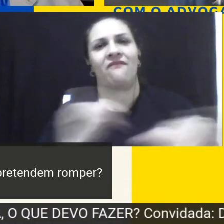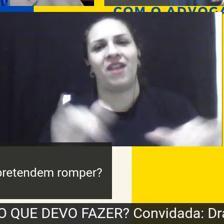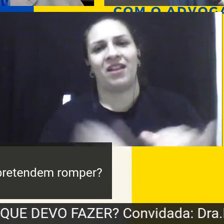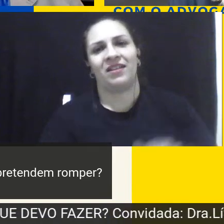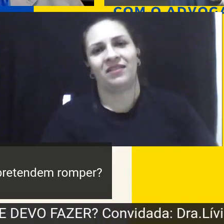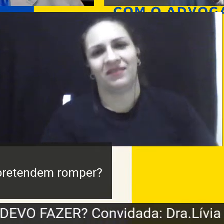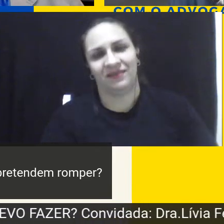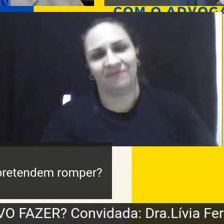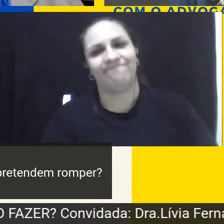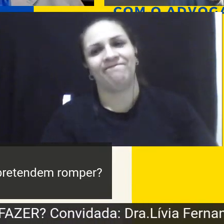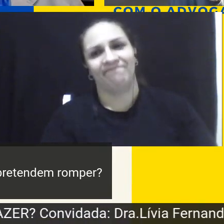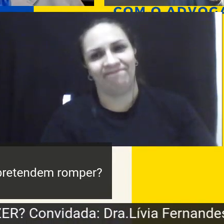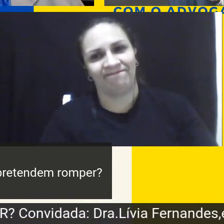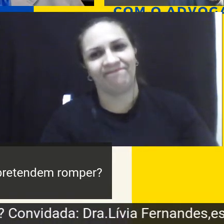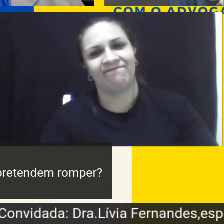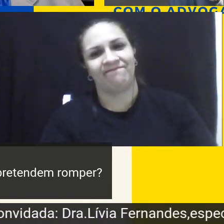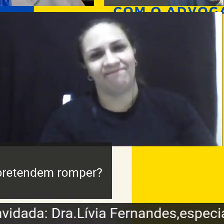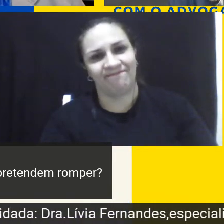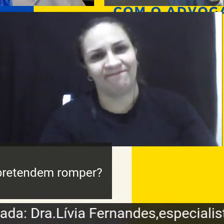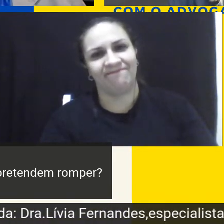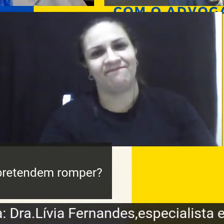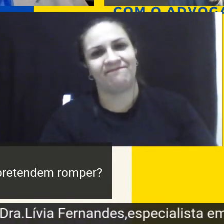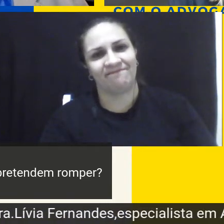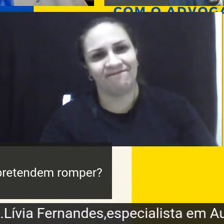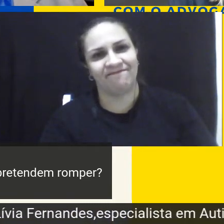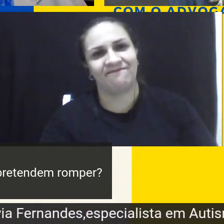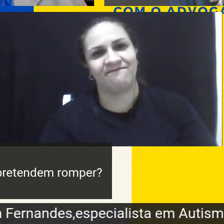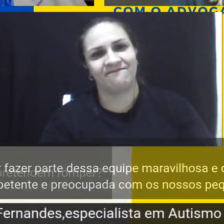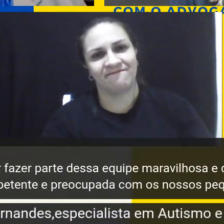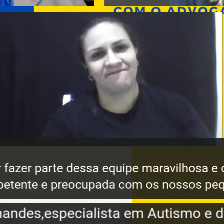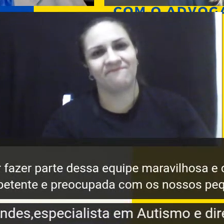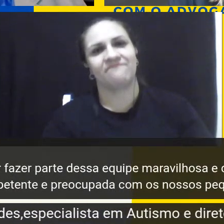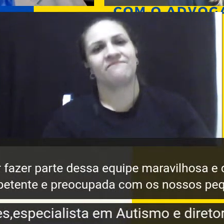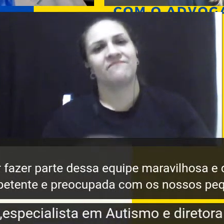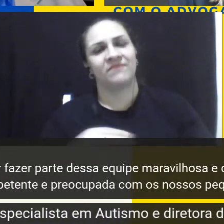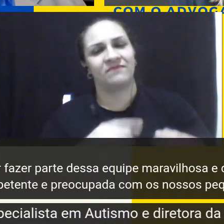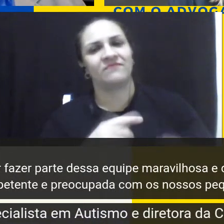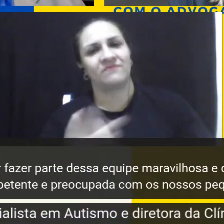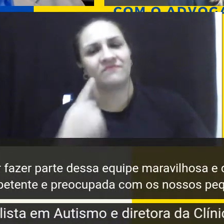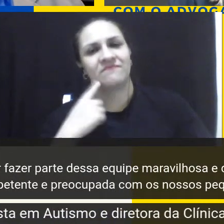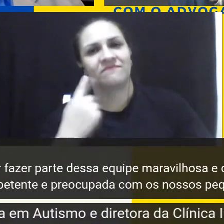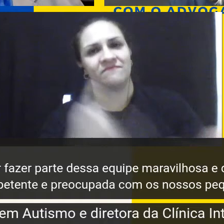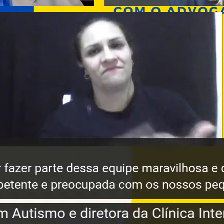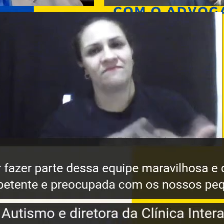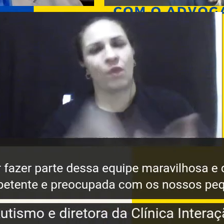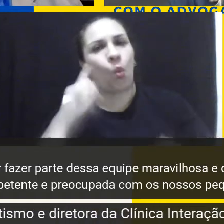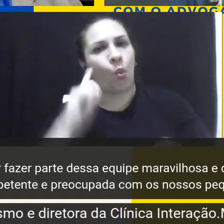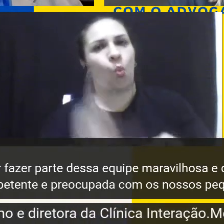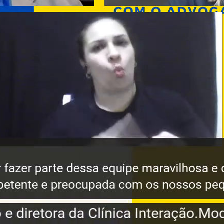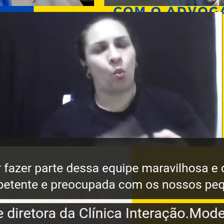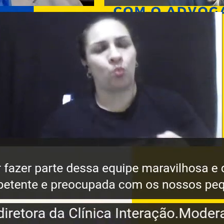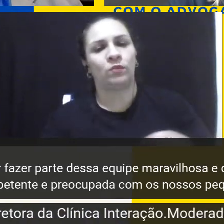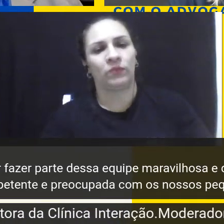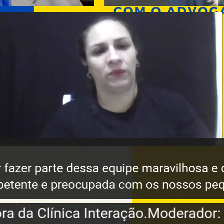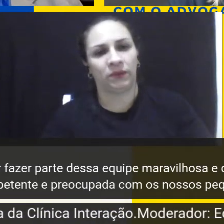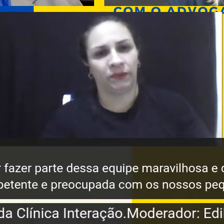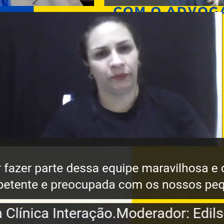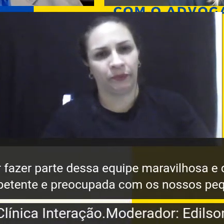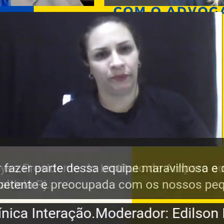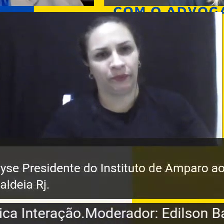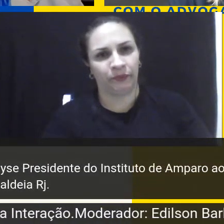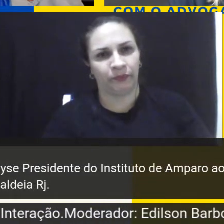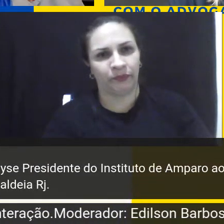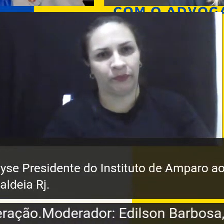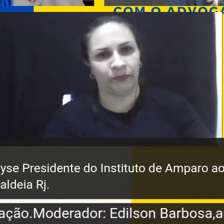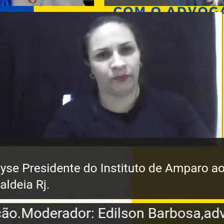respeitam o autista. Tem nosso apoio. Olha só. Ah, tá,